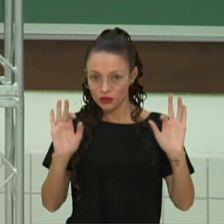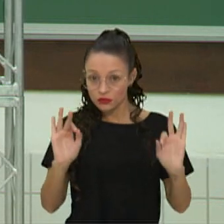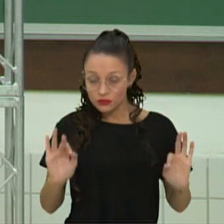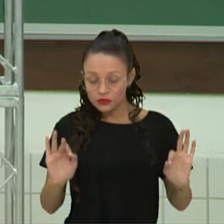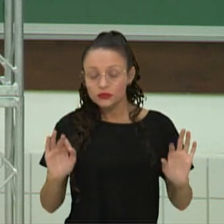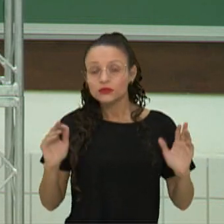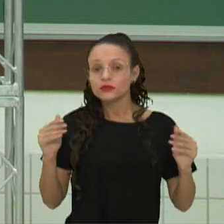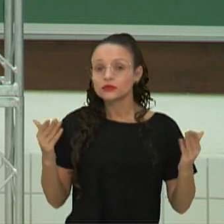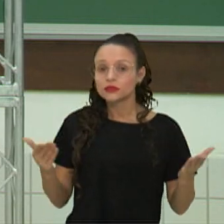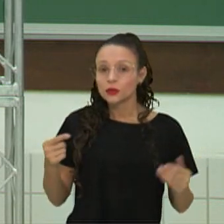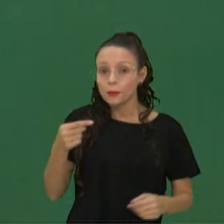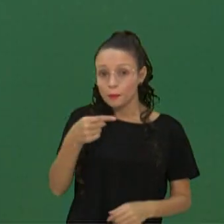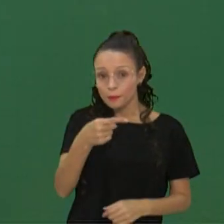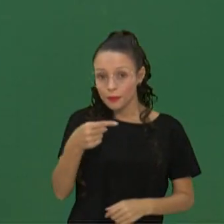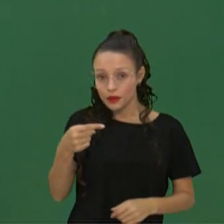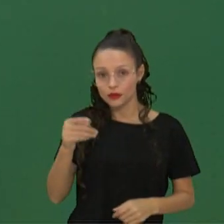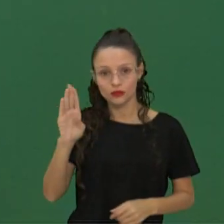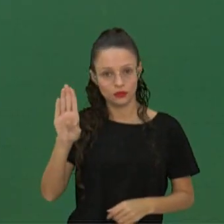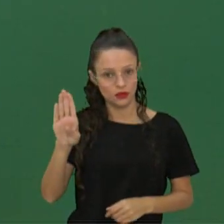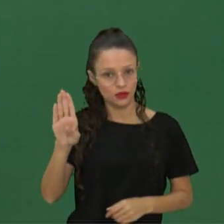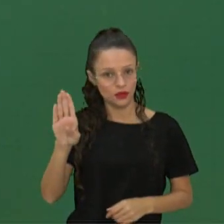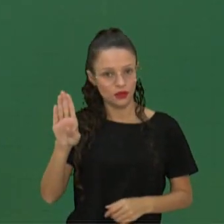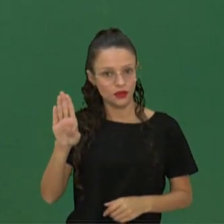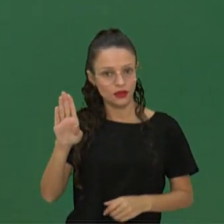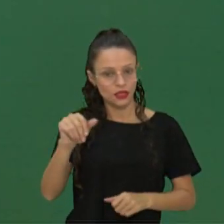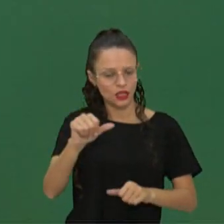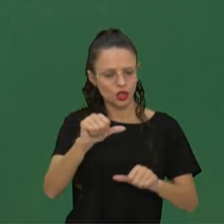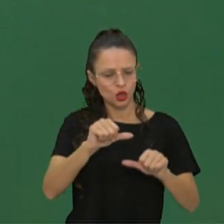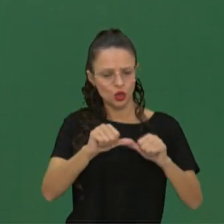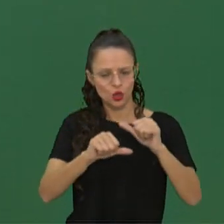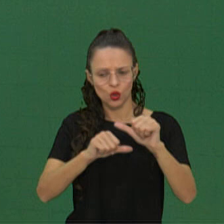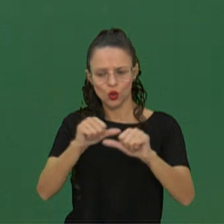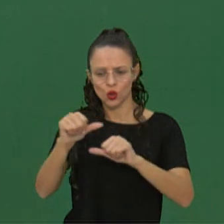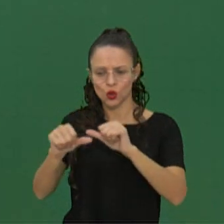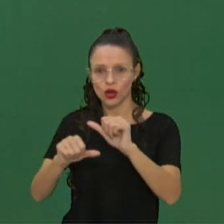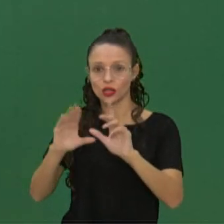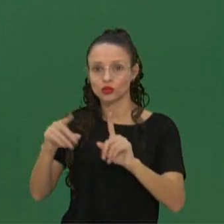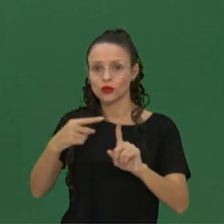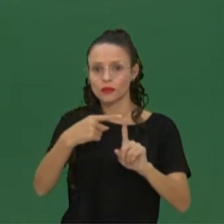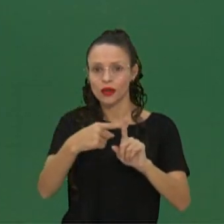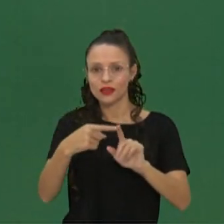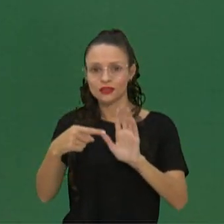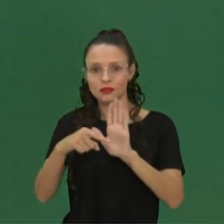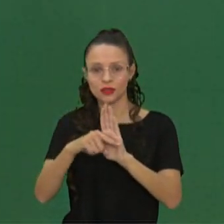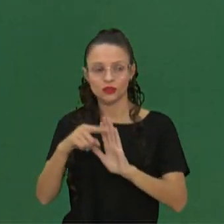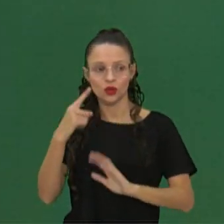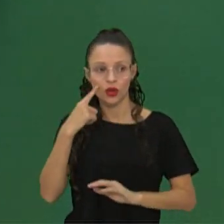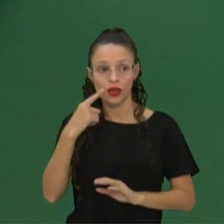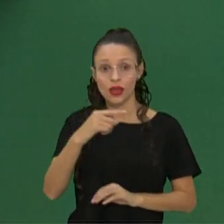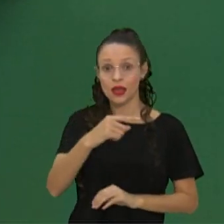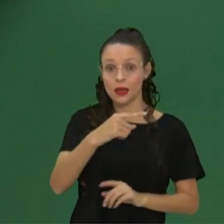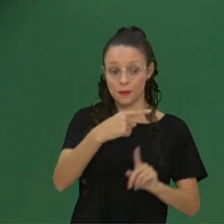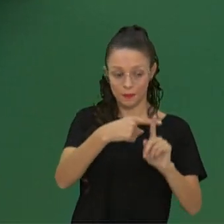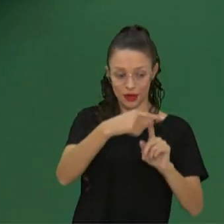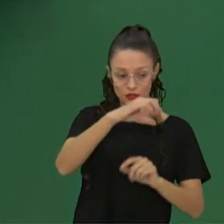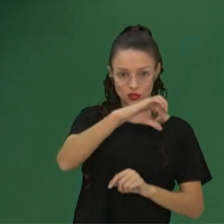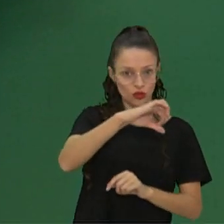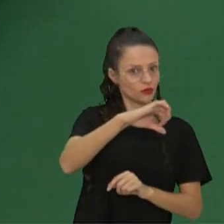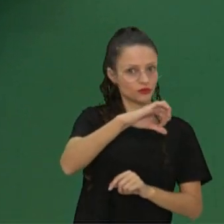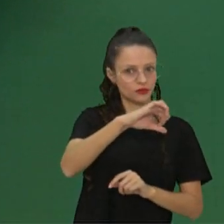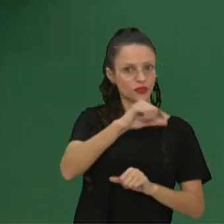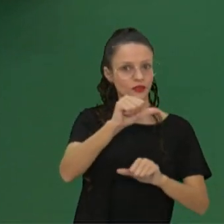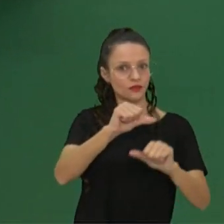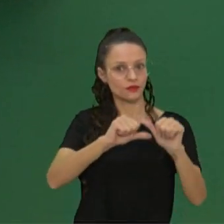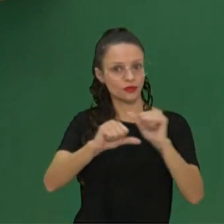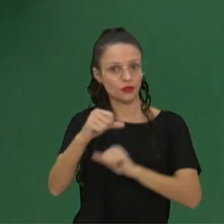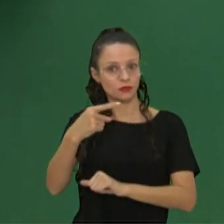Então, na hora do menos B, eu tenho que trocar todos os sinais do B. Então, dá uma olhada, ó. Mais 9 vai virar o quê?